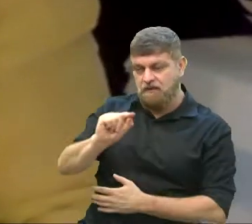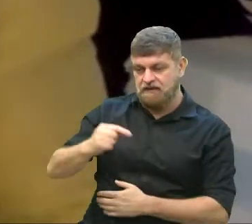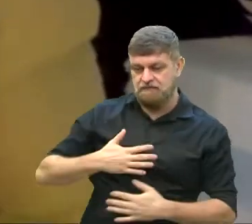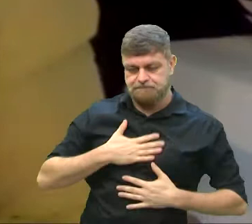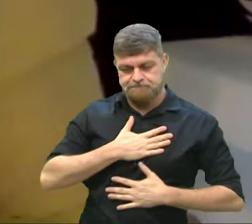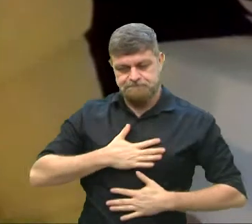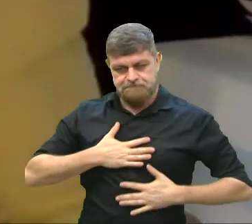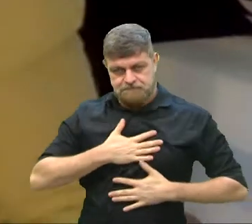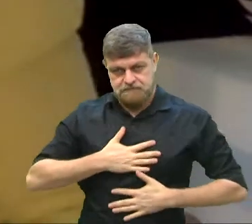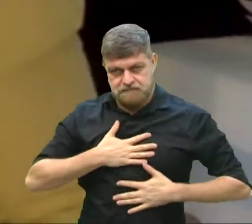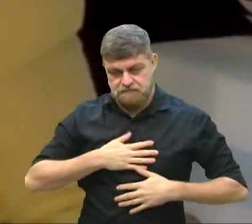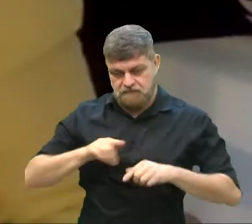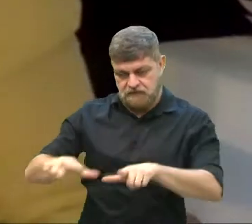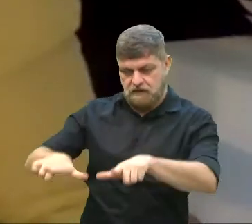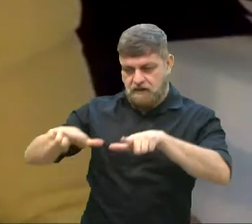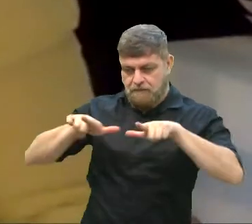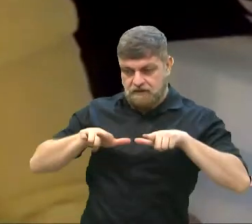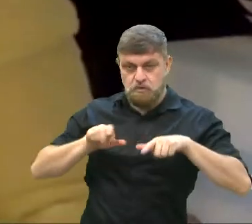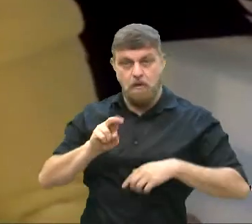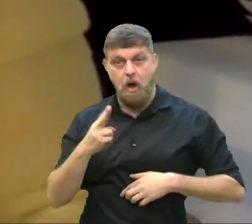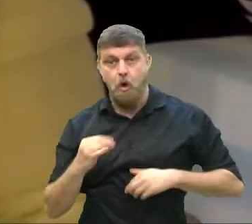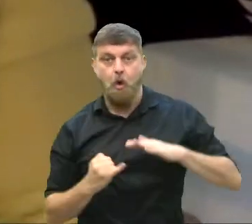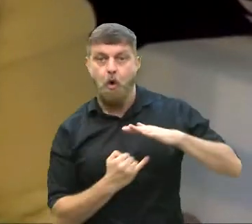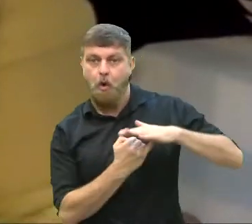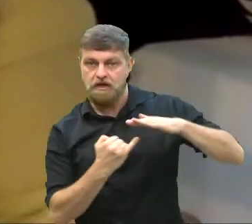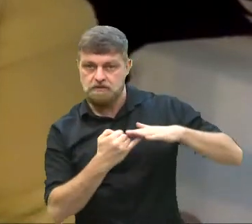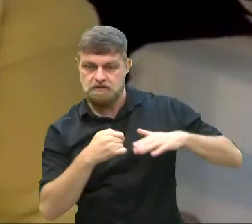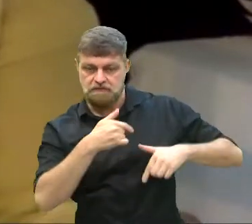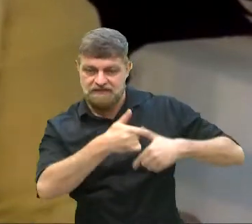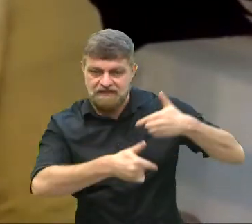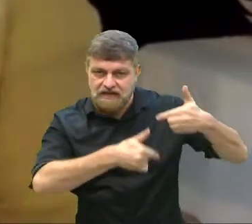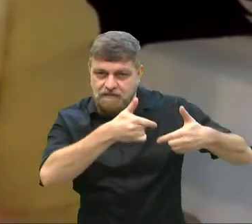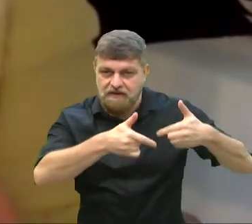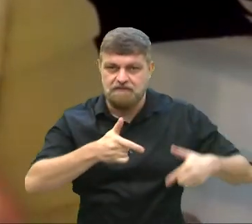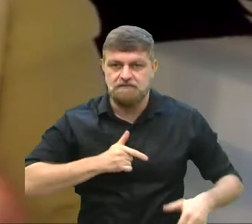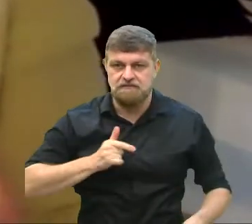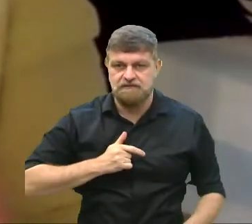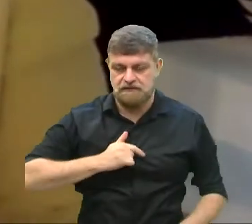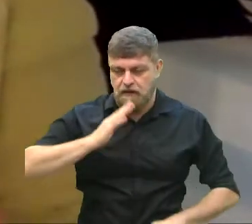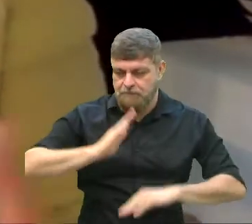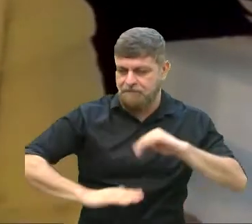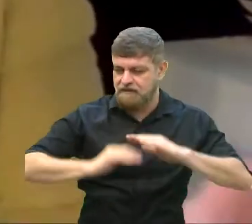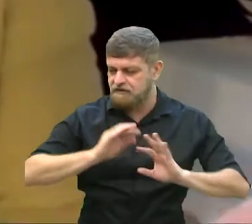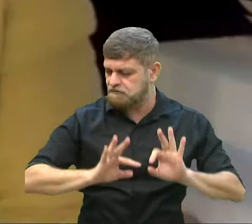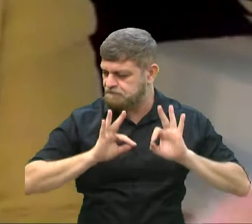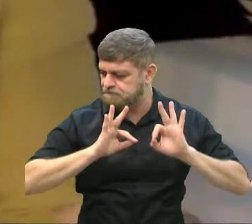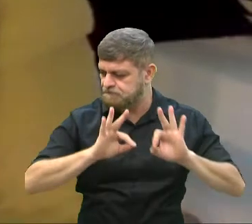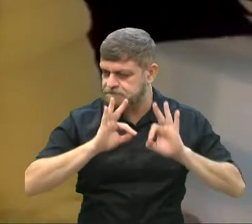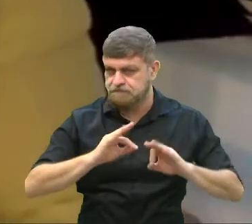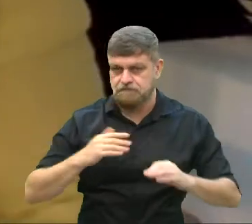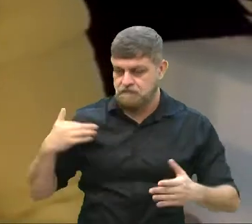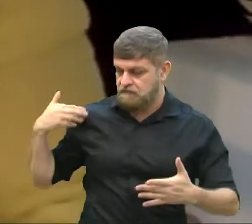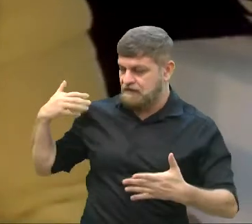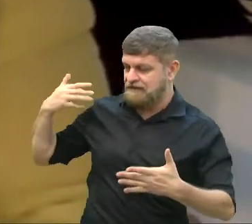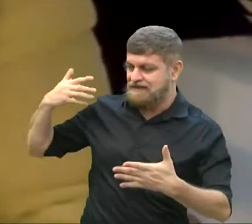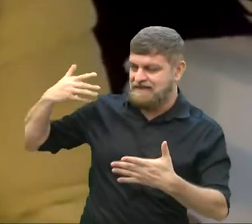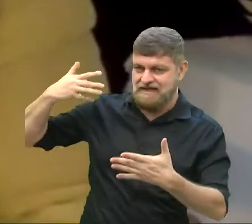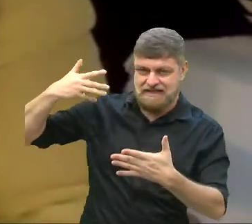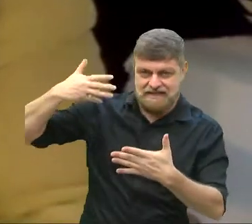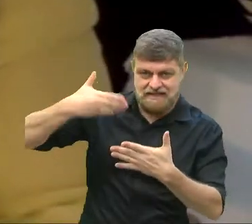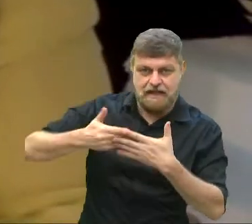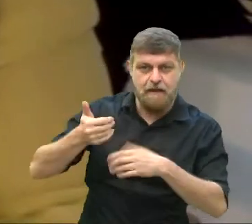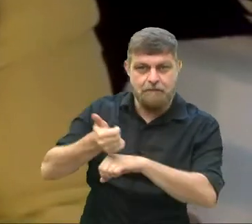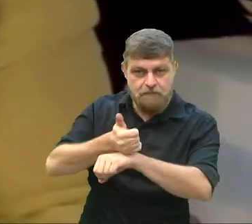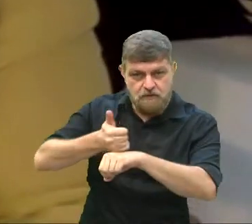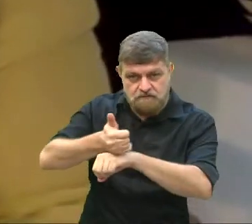honraria concedida a pessoas ou instituições que tiveram destaques ao longo de toda a trajetória